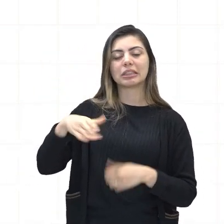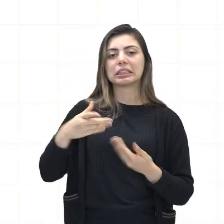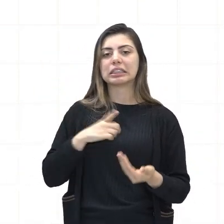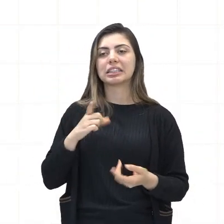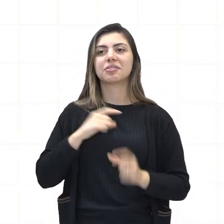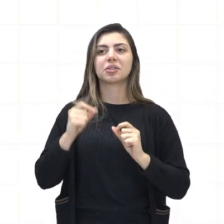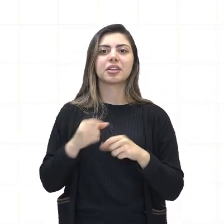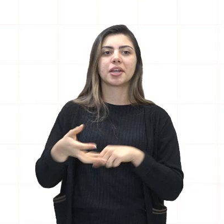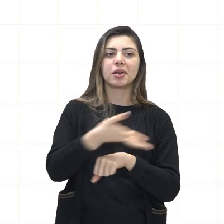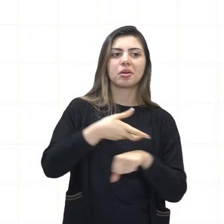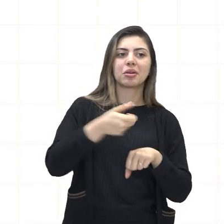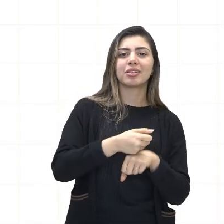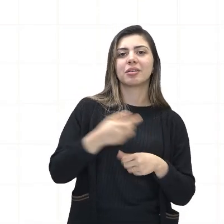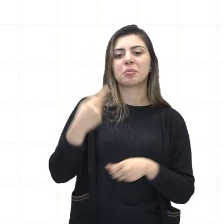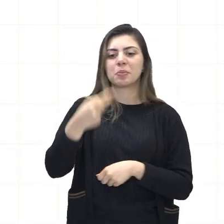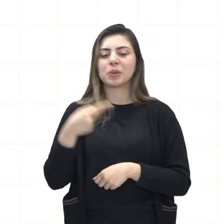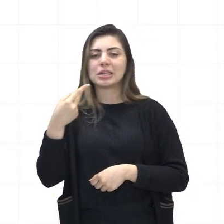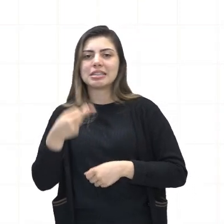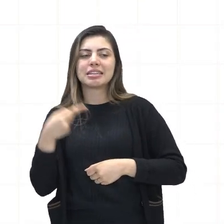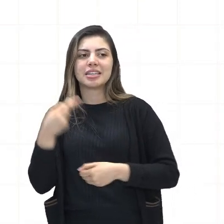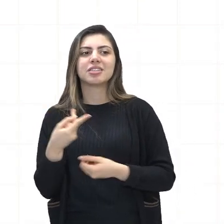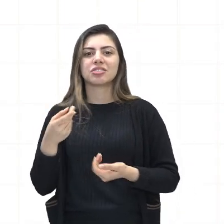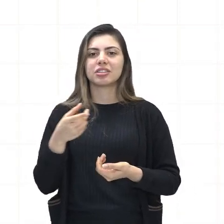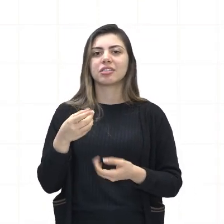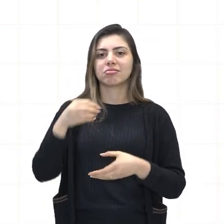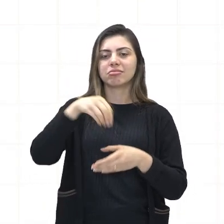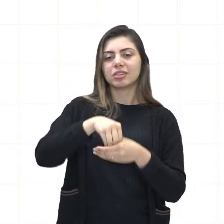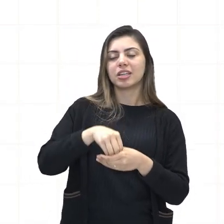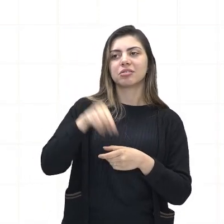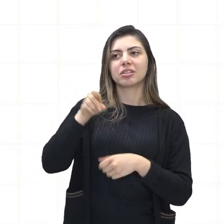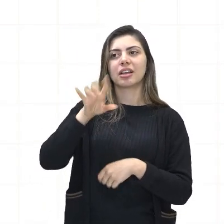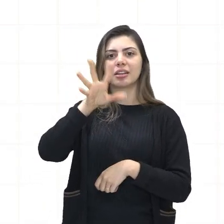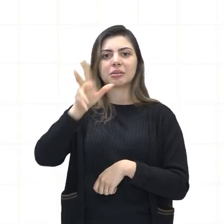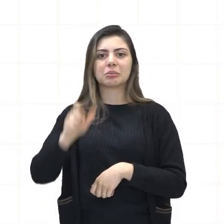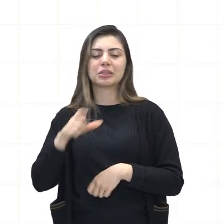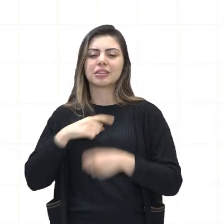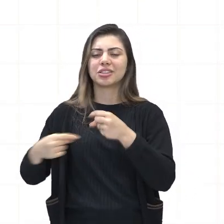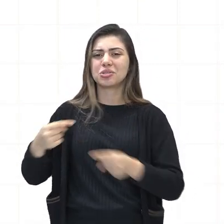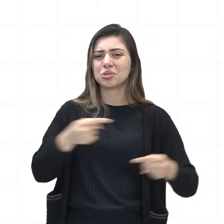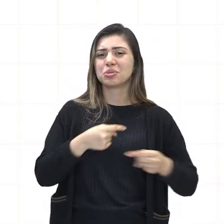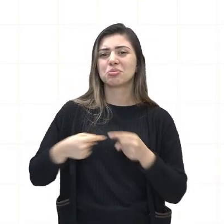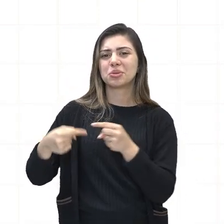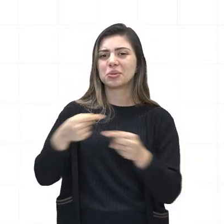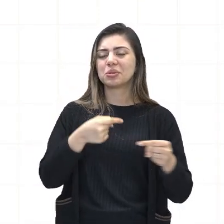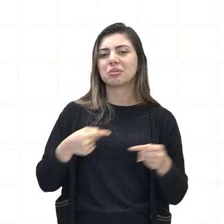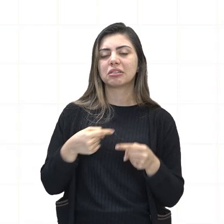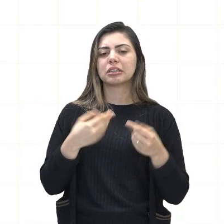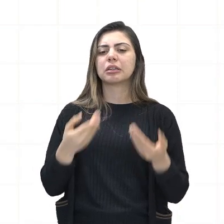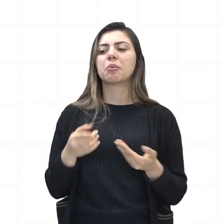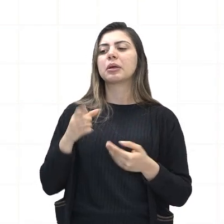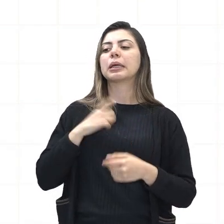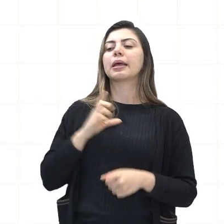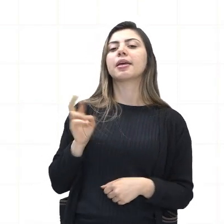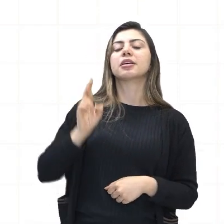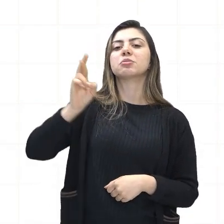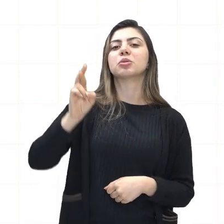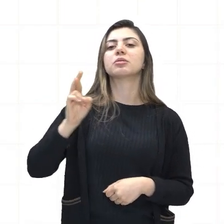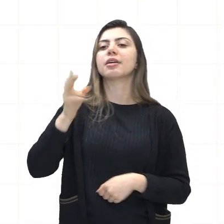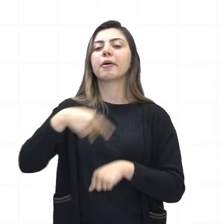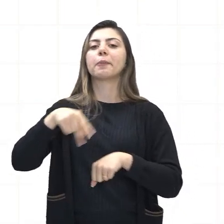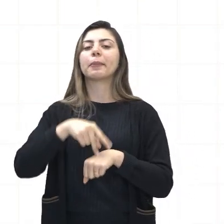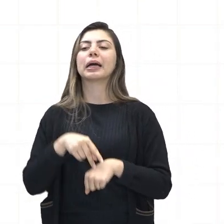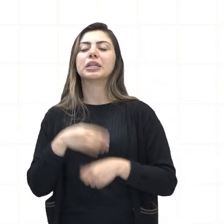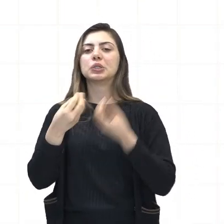colonial, divergências políticas entre os próprios africanos, né? Também ocorre sobre quem vai governar, como é que vai